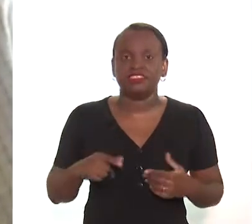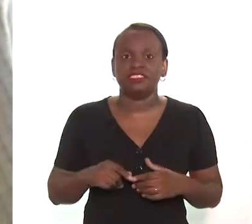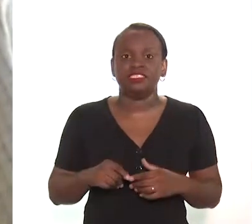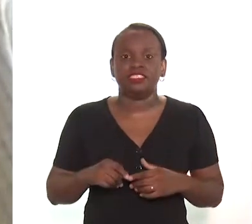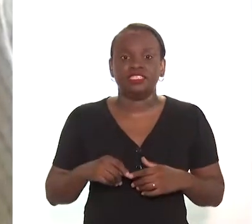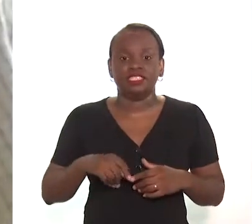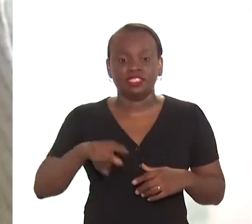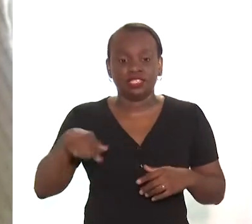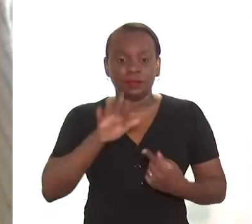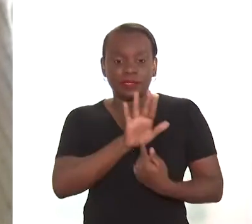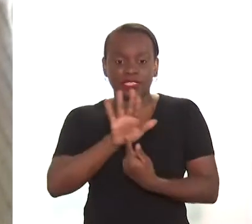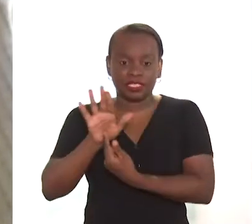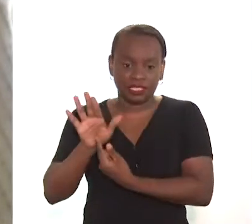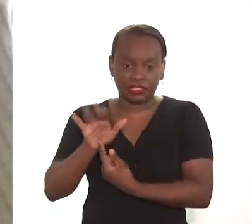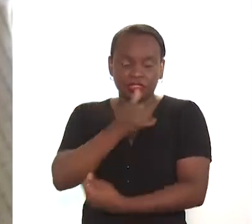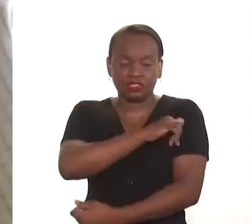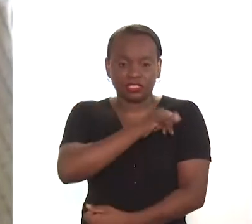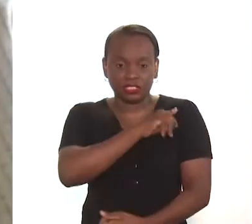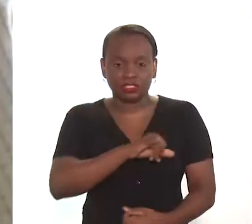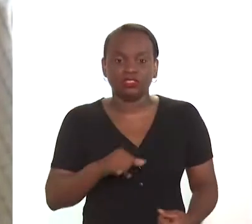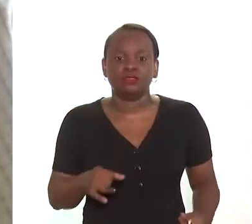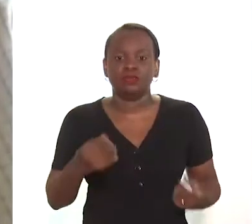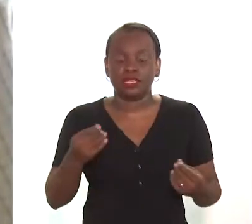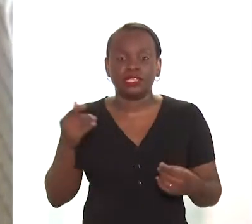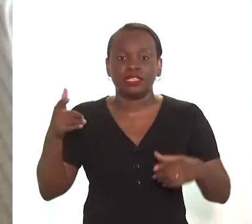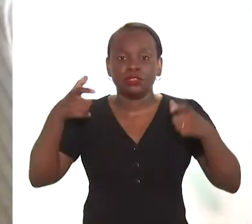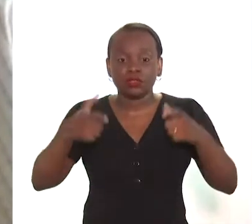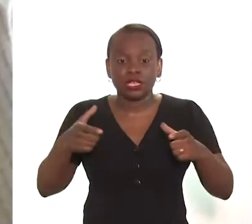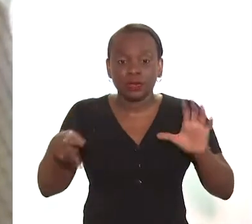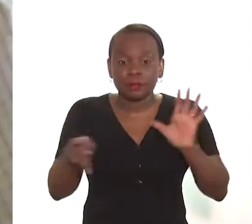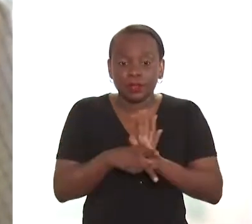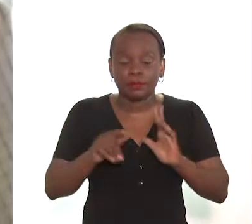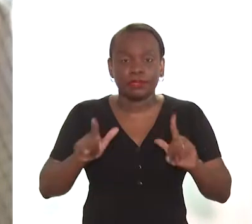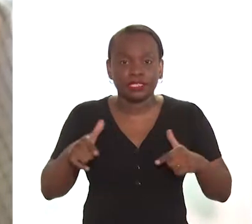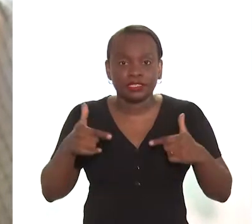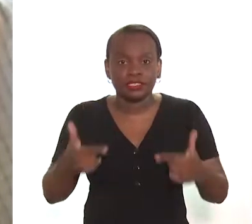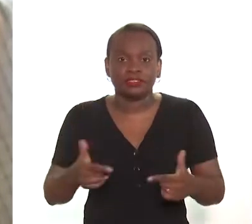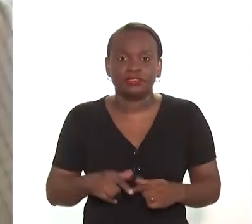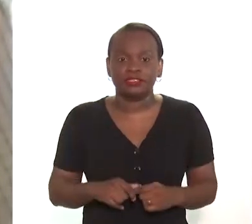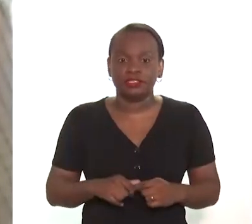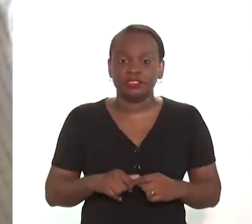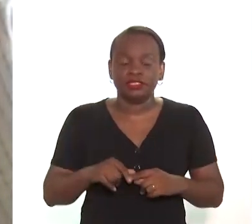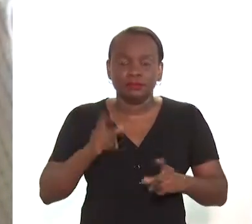esse quadro da nossa apresentação do Rio de Janeiro para ser o centro dessa